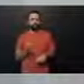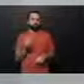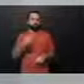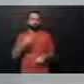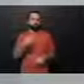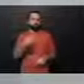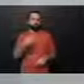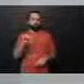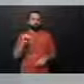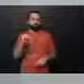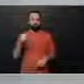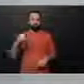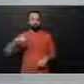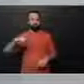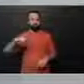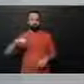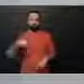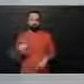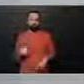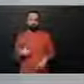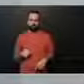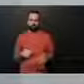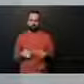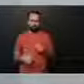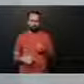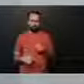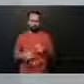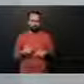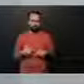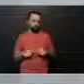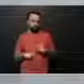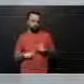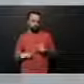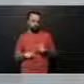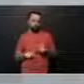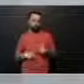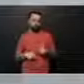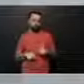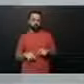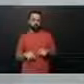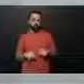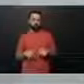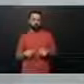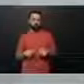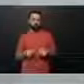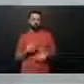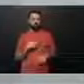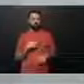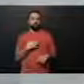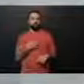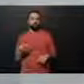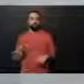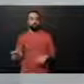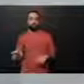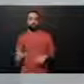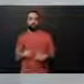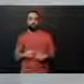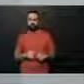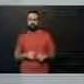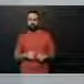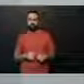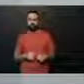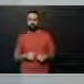709. E aqui embaixo, mais uma maneira de representar o 709. Ou seja, 7